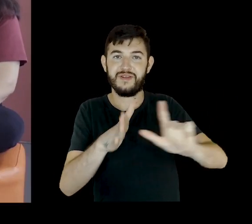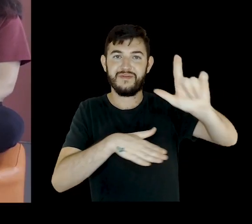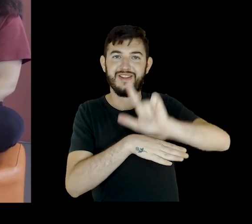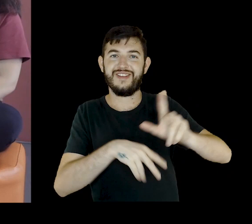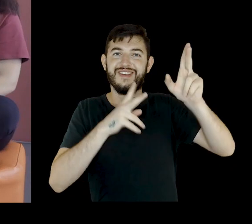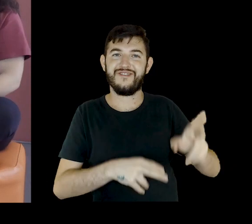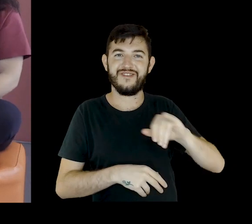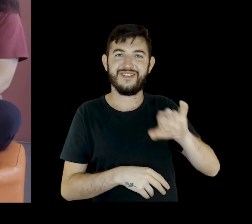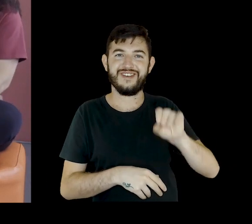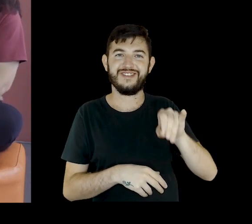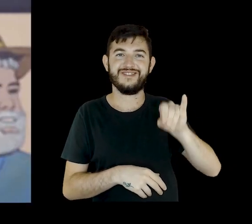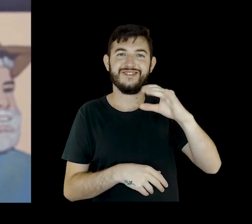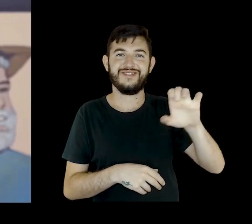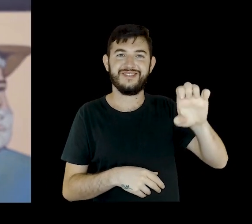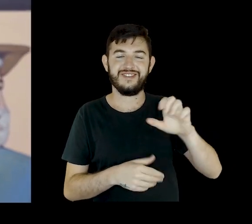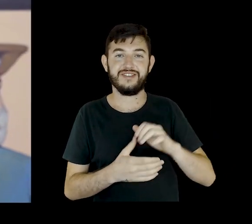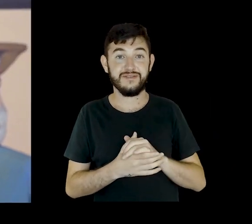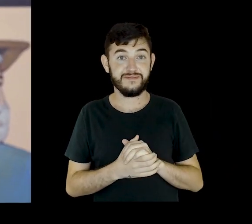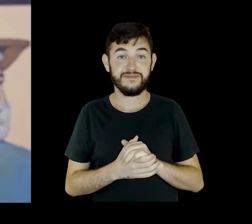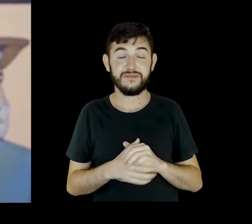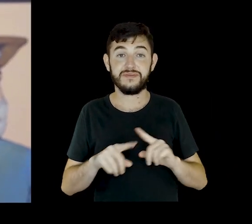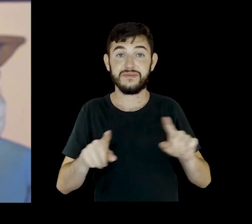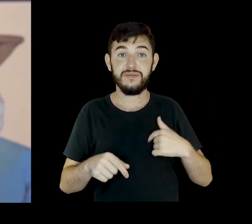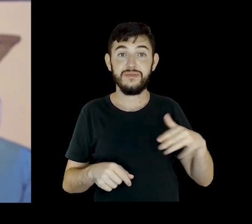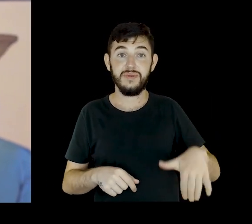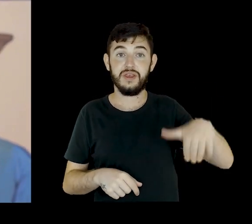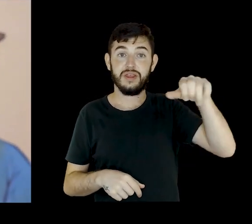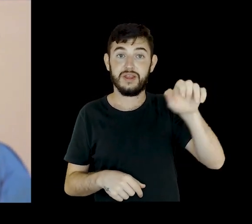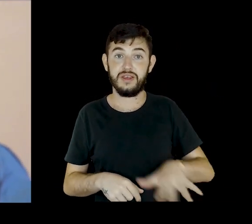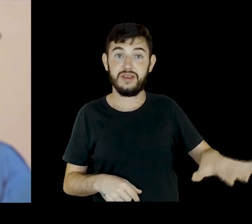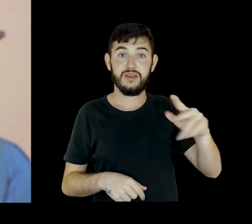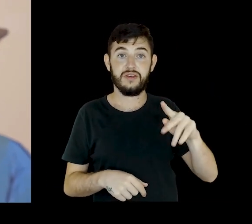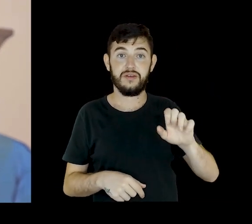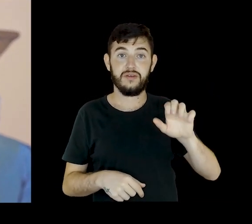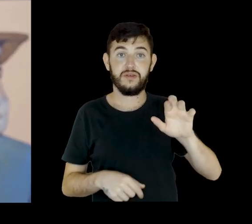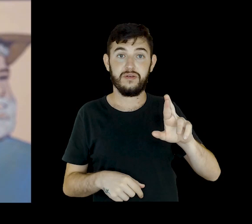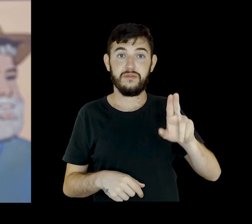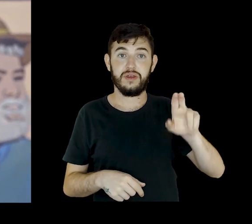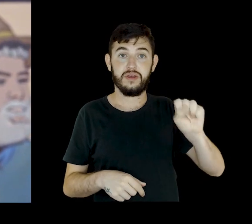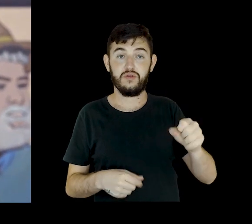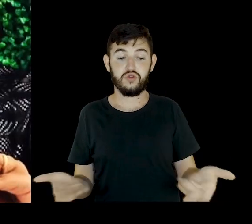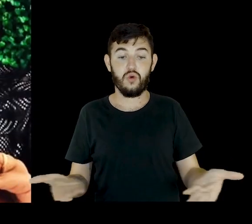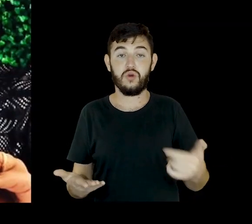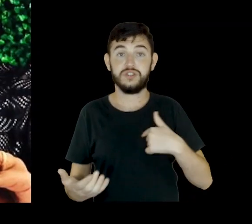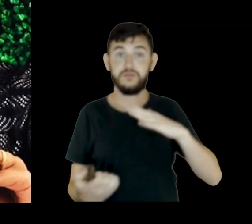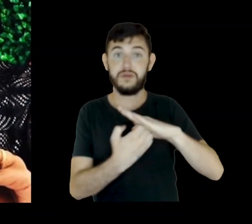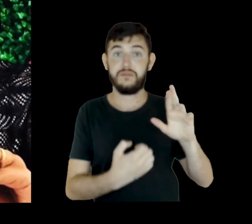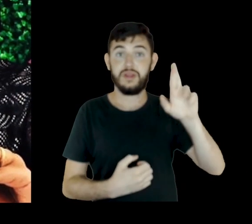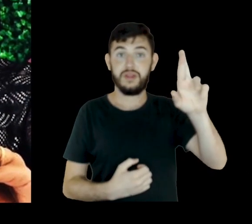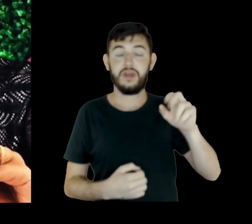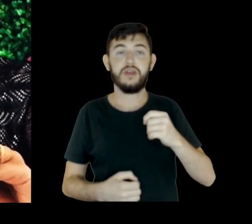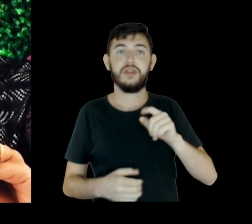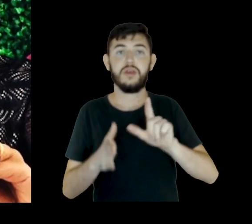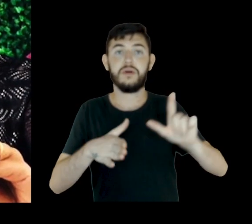também, fazer que nem a Joyce, né? Cresci e vivi aqui em Perus. Hoje sou empresária, tenho uma